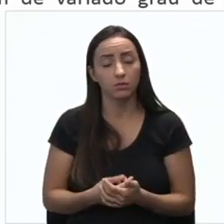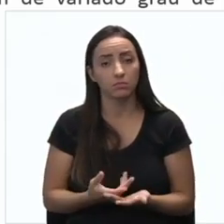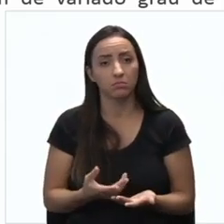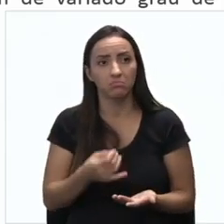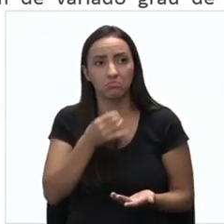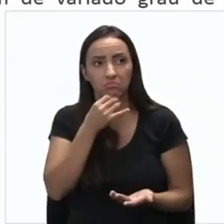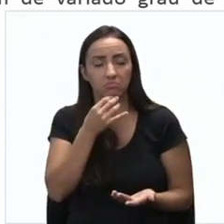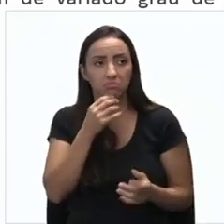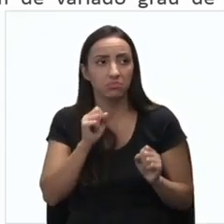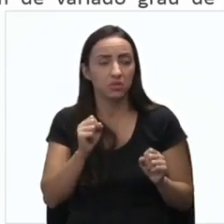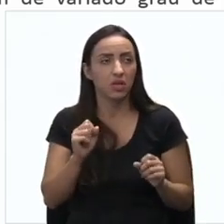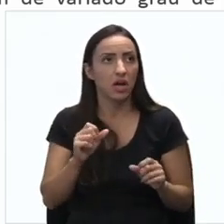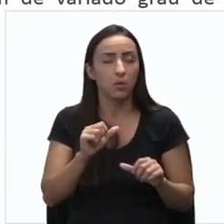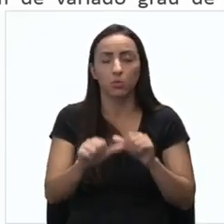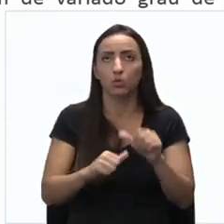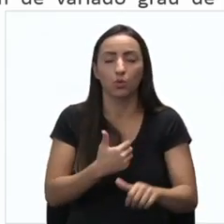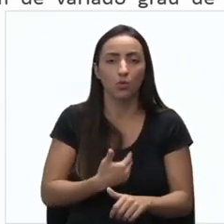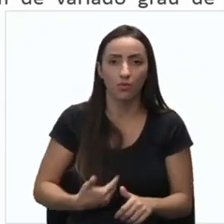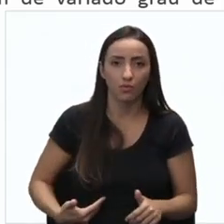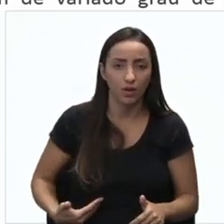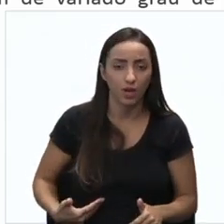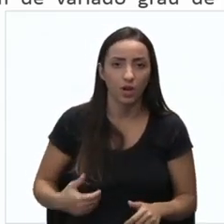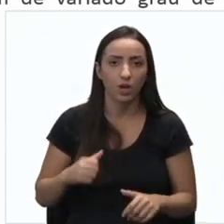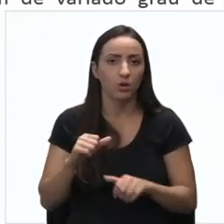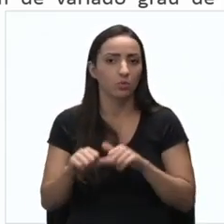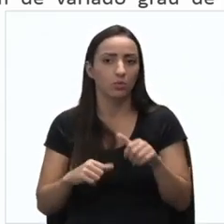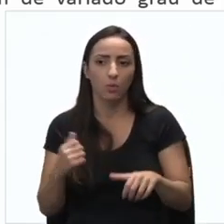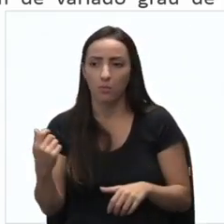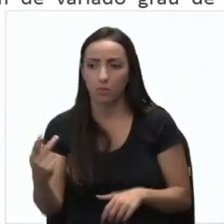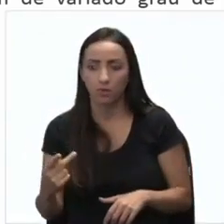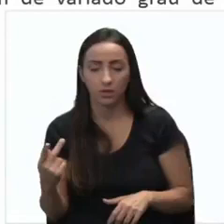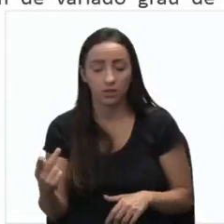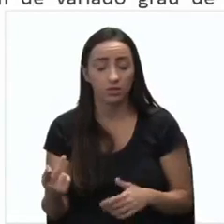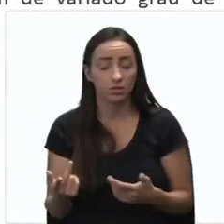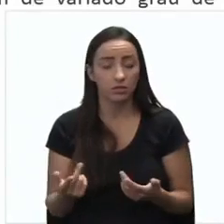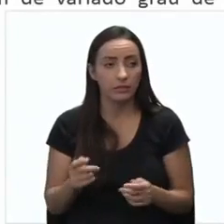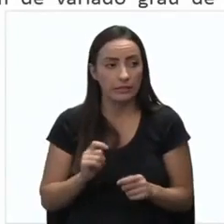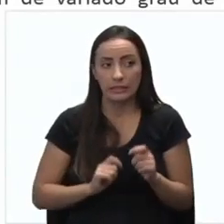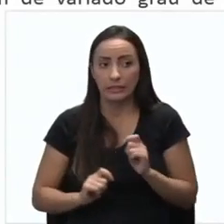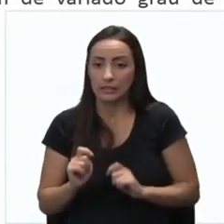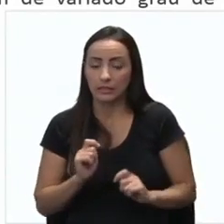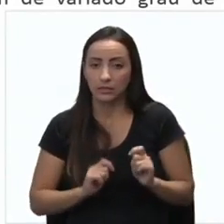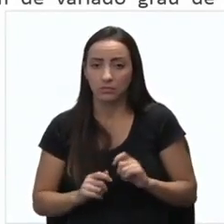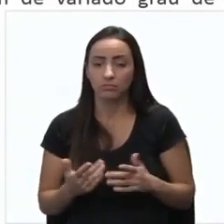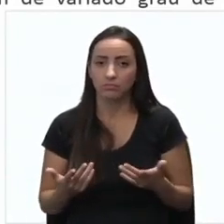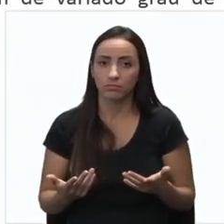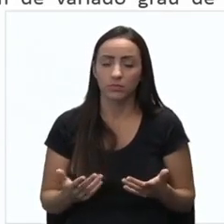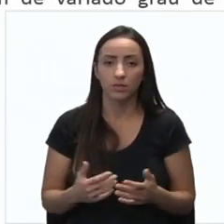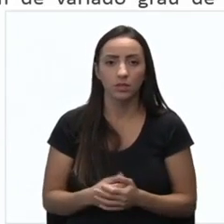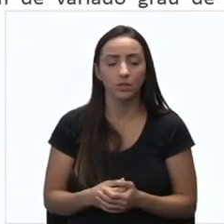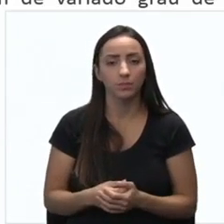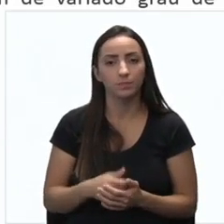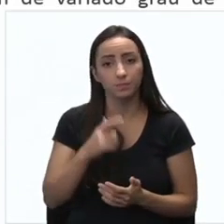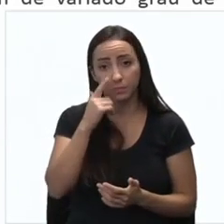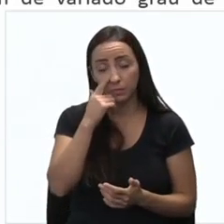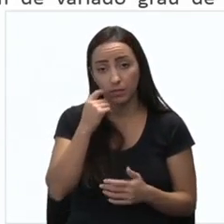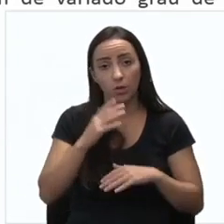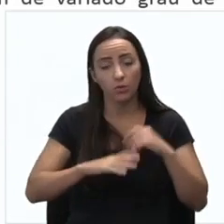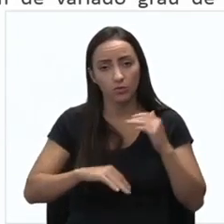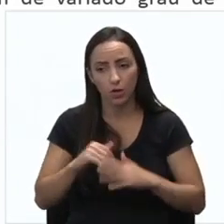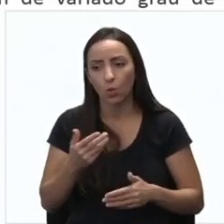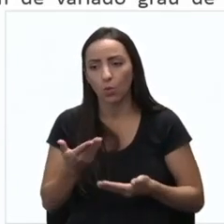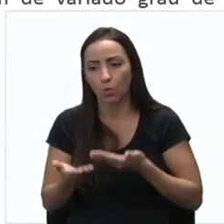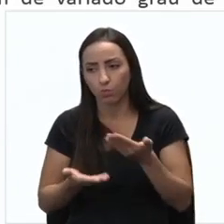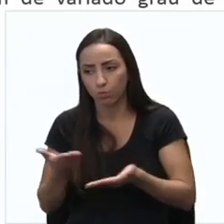exemplo, na mudança de governo, na mudança de política. Então, assim, além de cuidar do outro, o profissional da